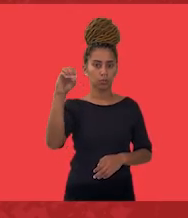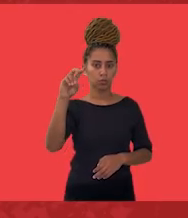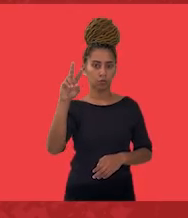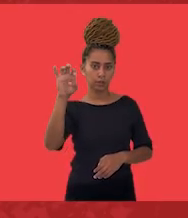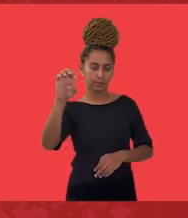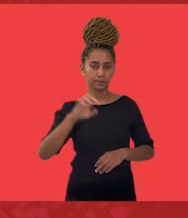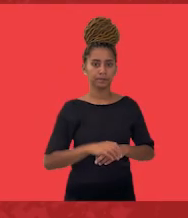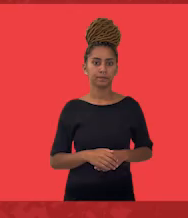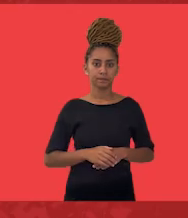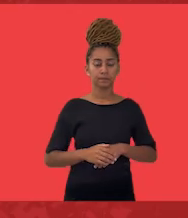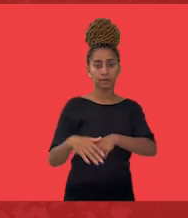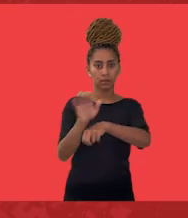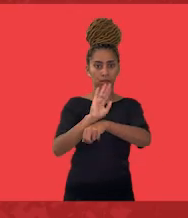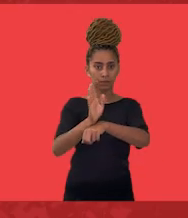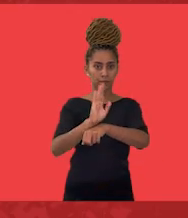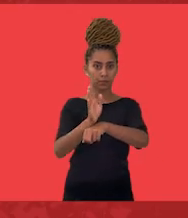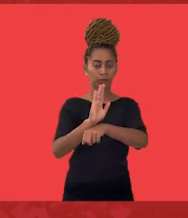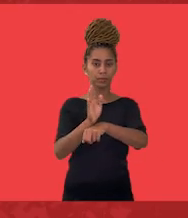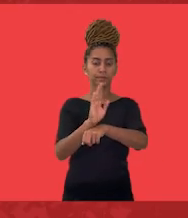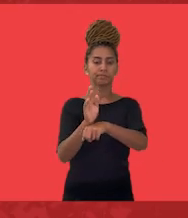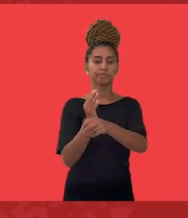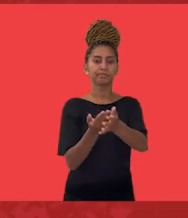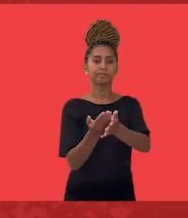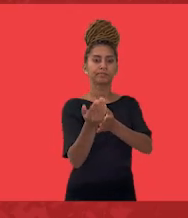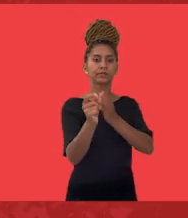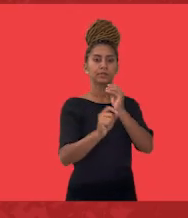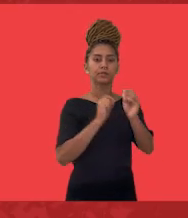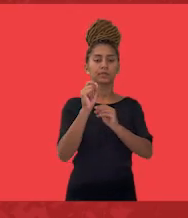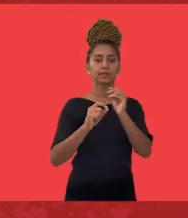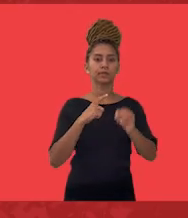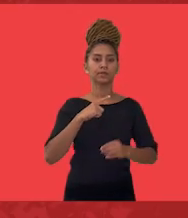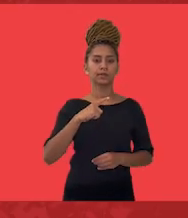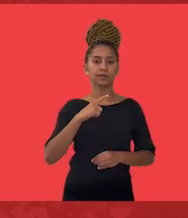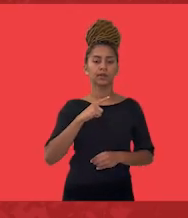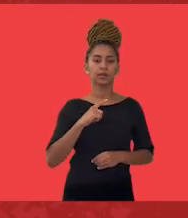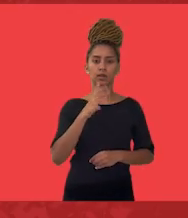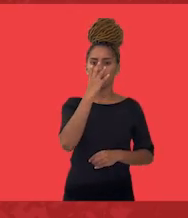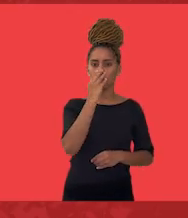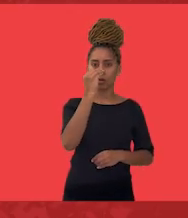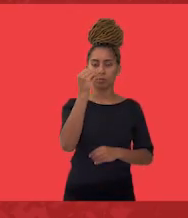nada. Nem agora, nem em 2025.